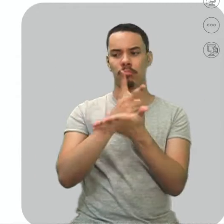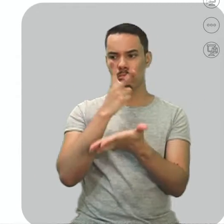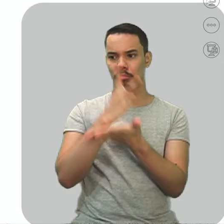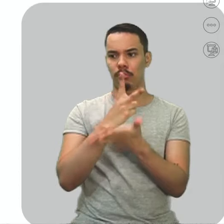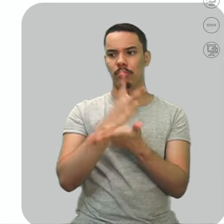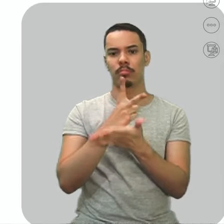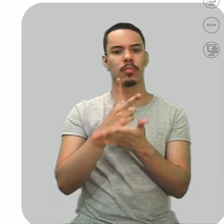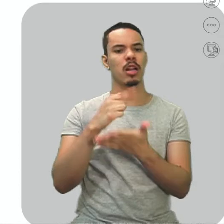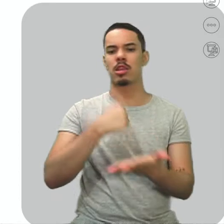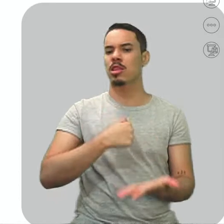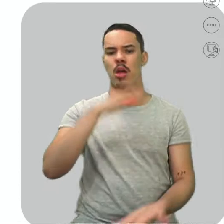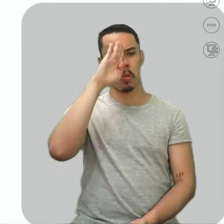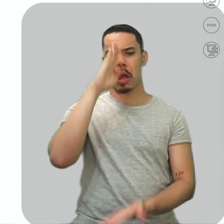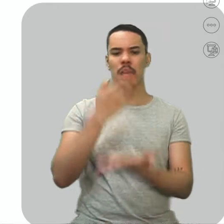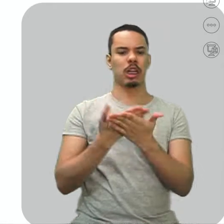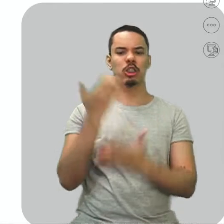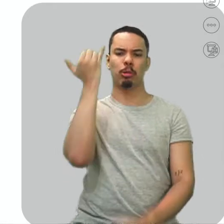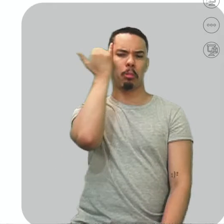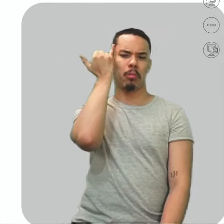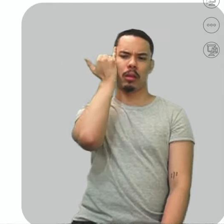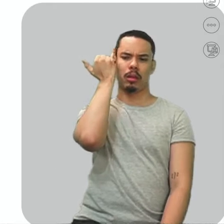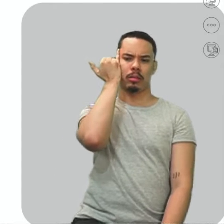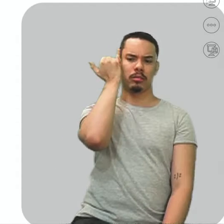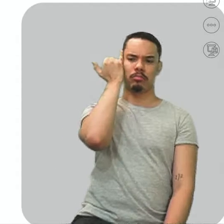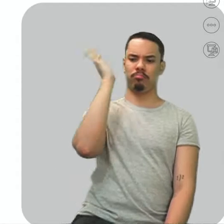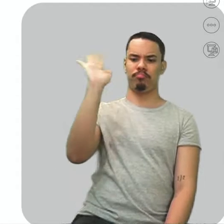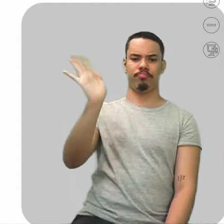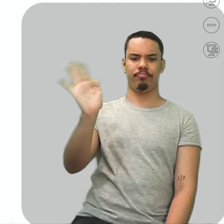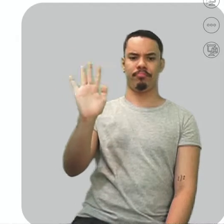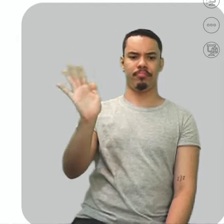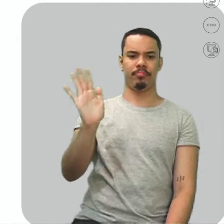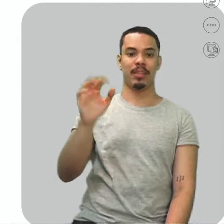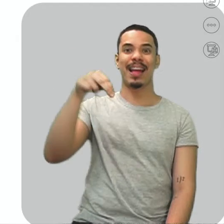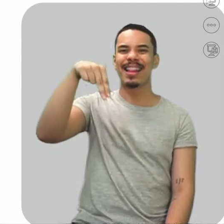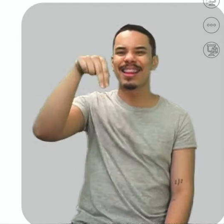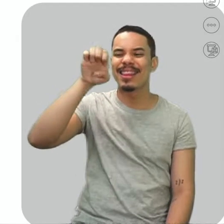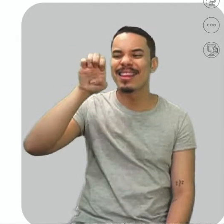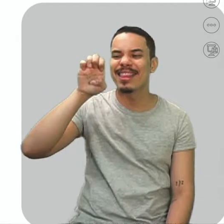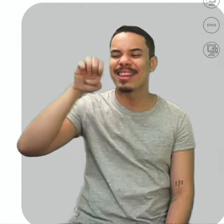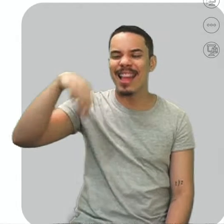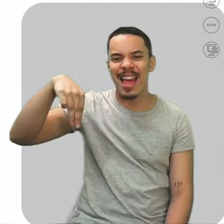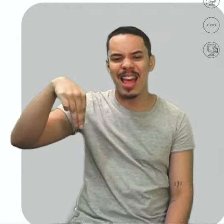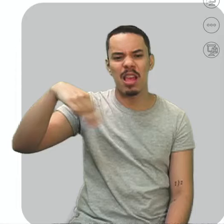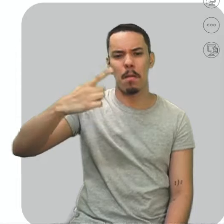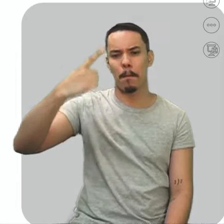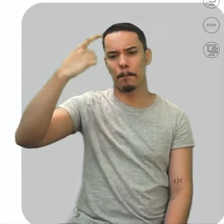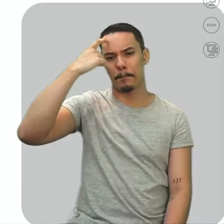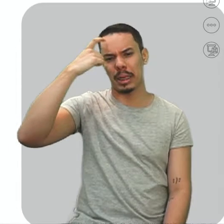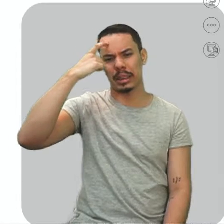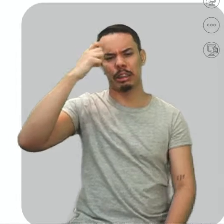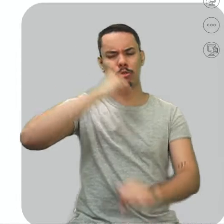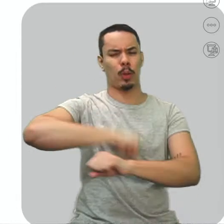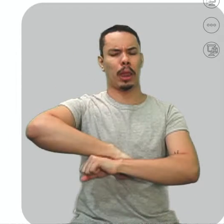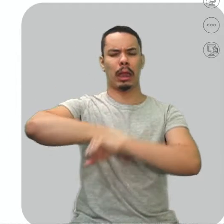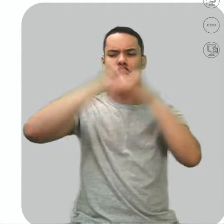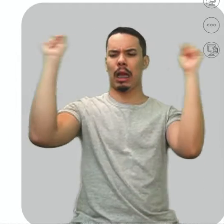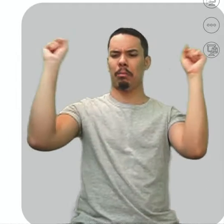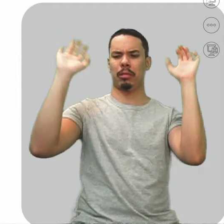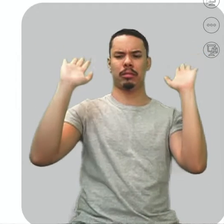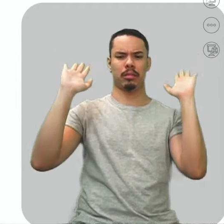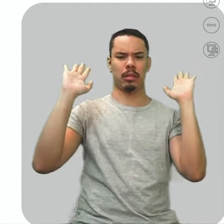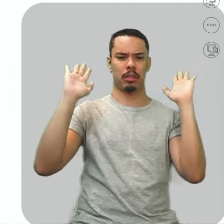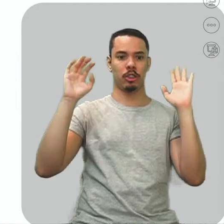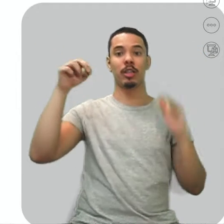nós não acreditamos em preguiça né nem pensam em capacidade